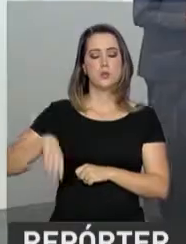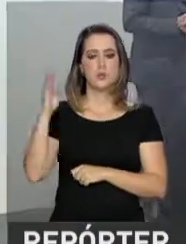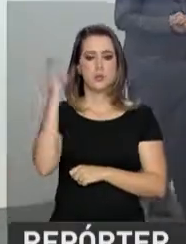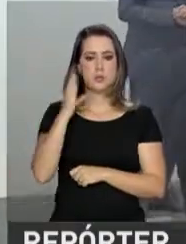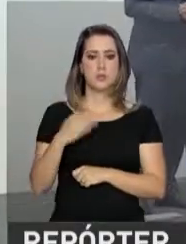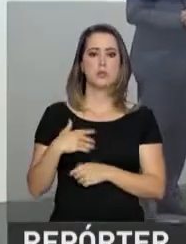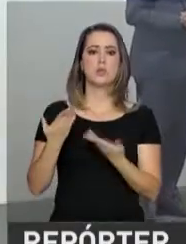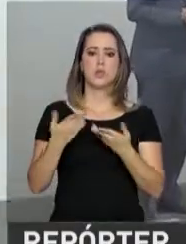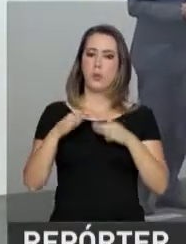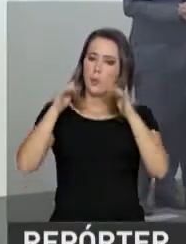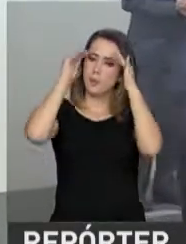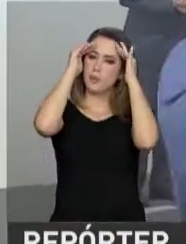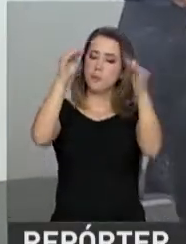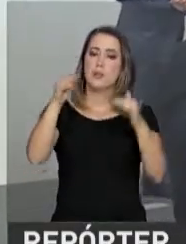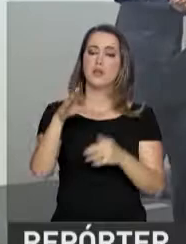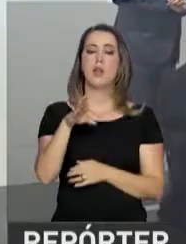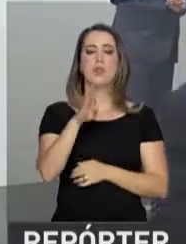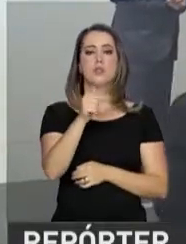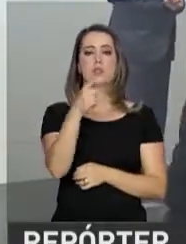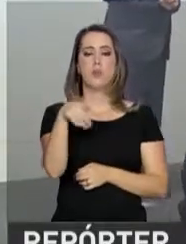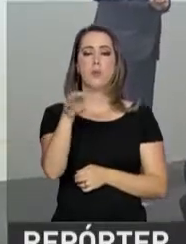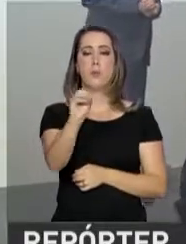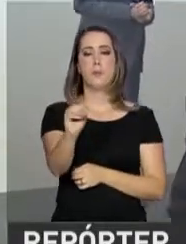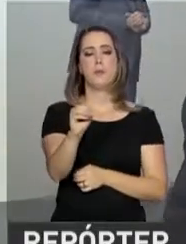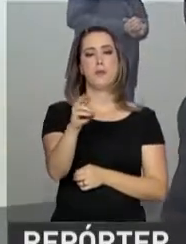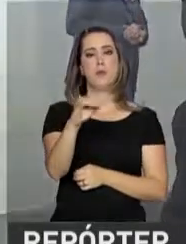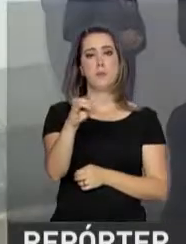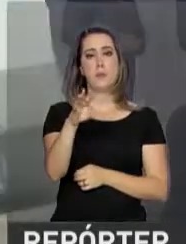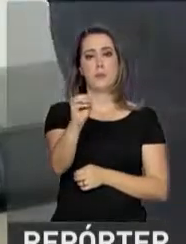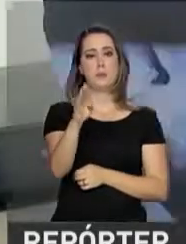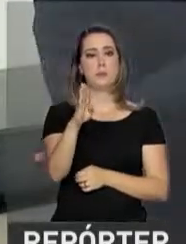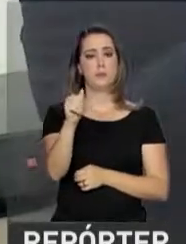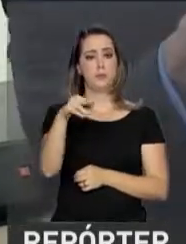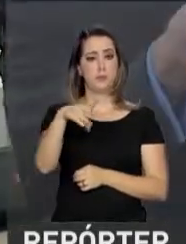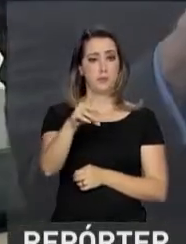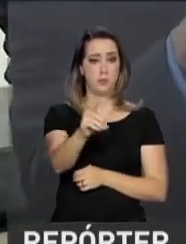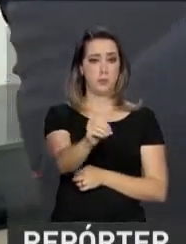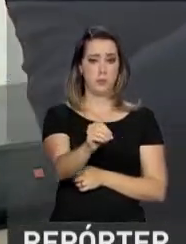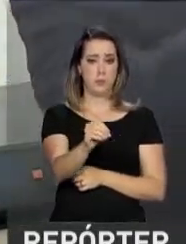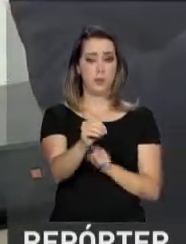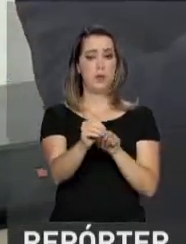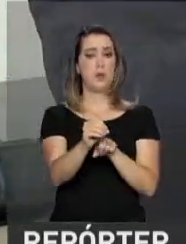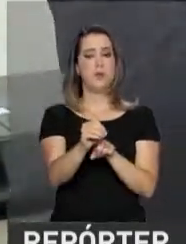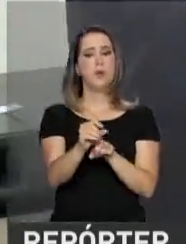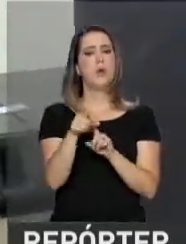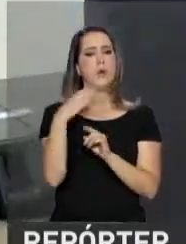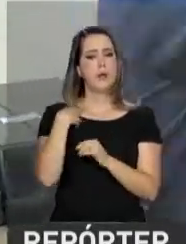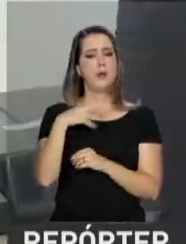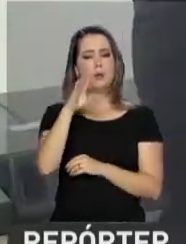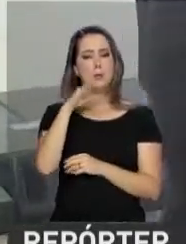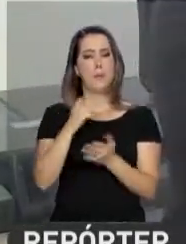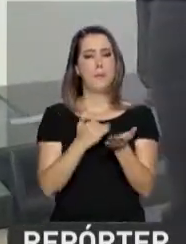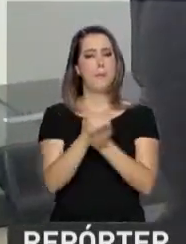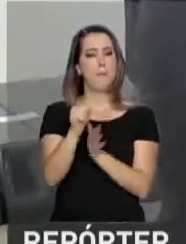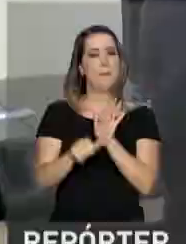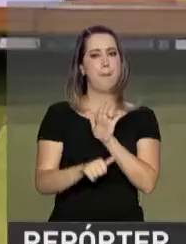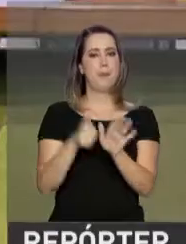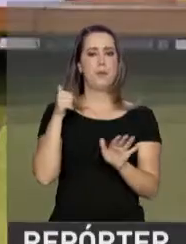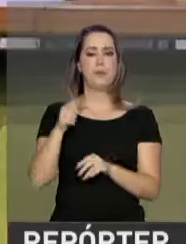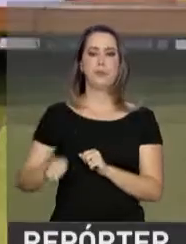ao barão do rio branco josé maria da silva paranhos júnior considerado o patrono da diplomacia brasileira